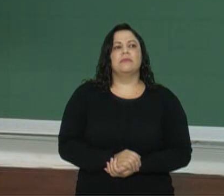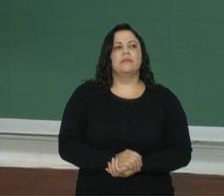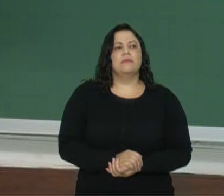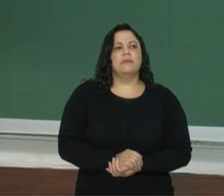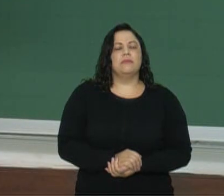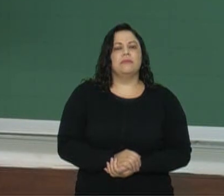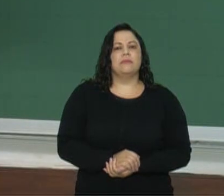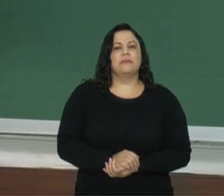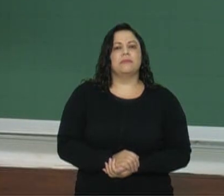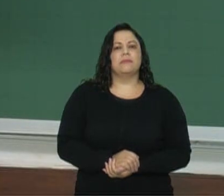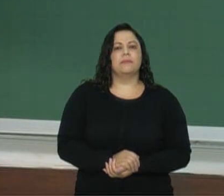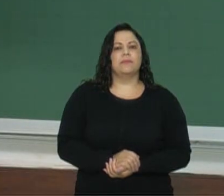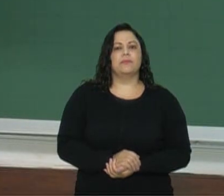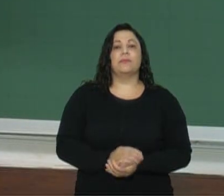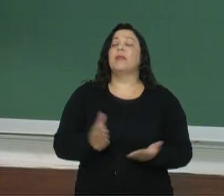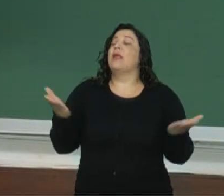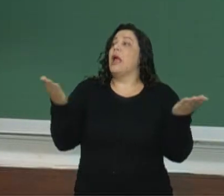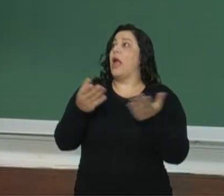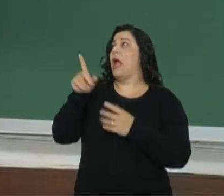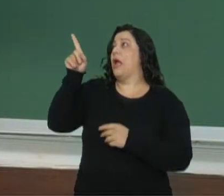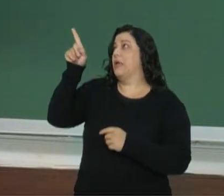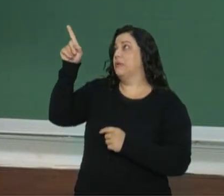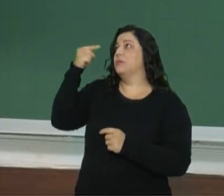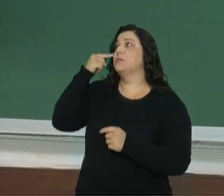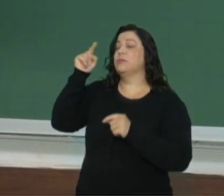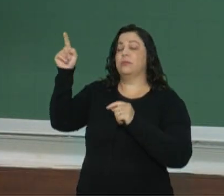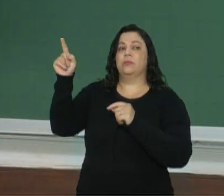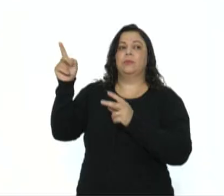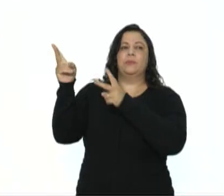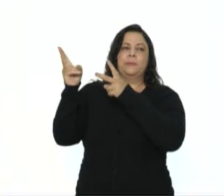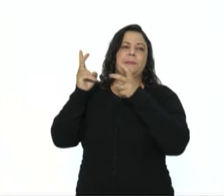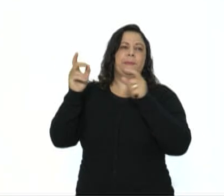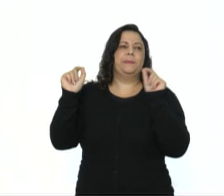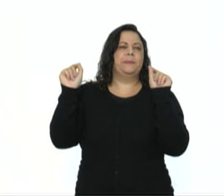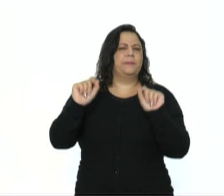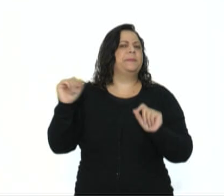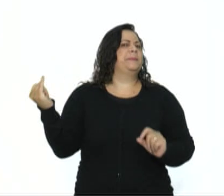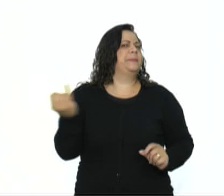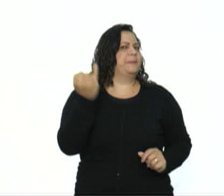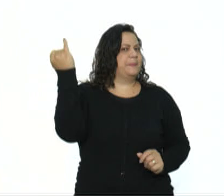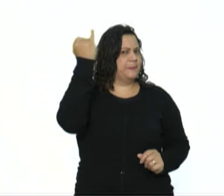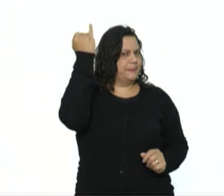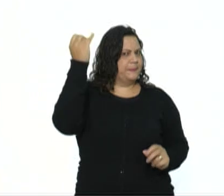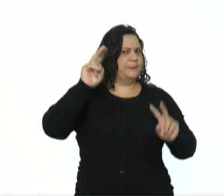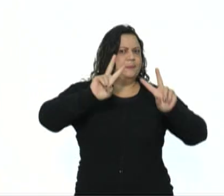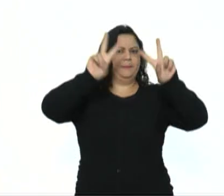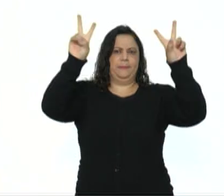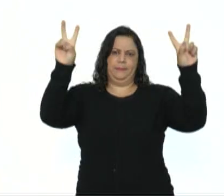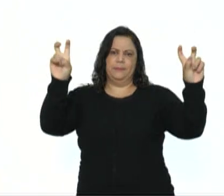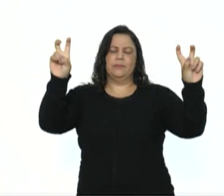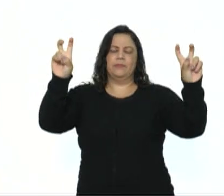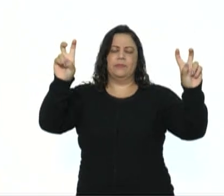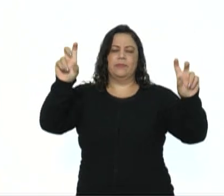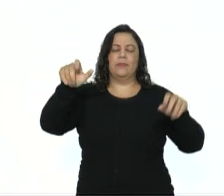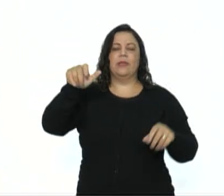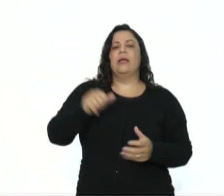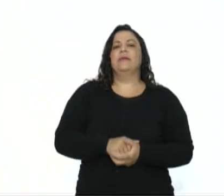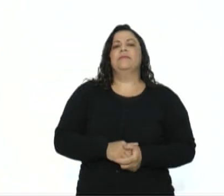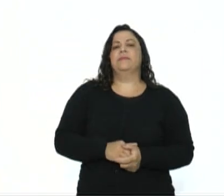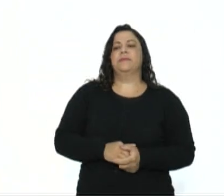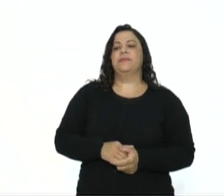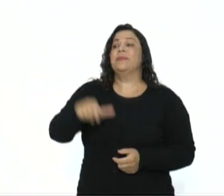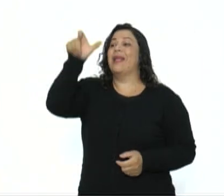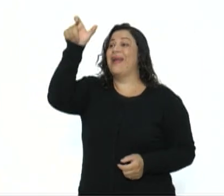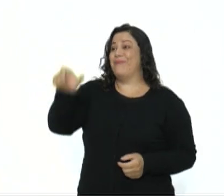Então aqui temos um postulado muito importante. A pessoa só é pessoa através de outras pessoas. Na